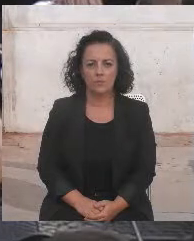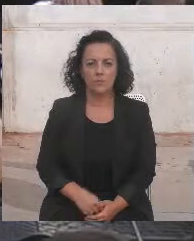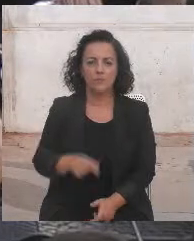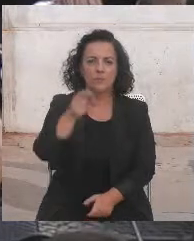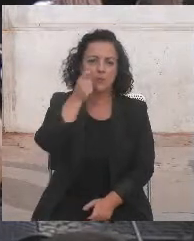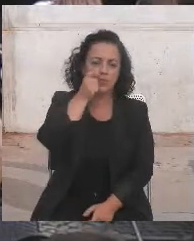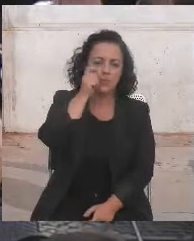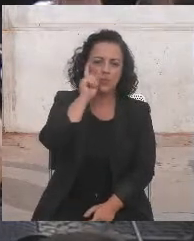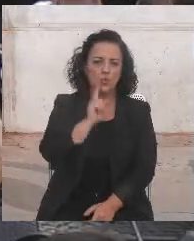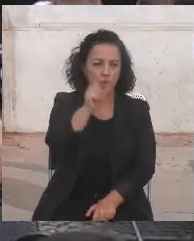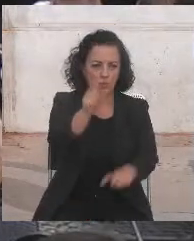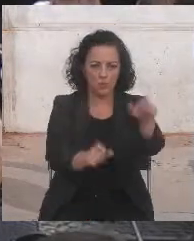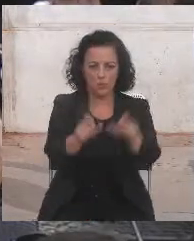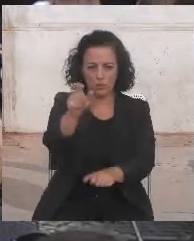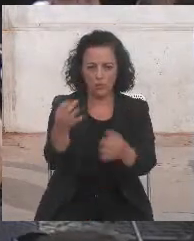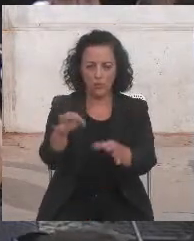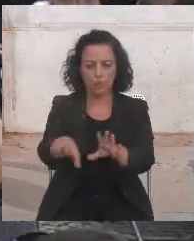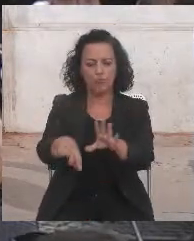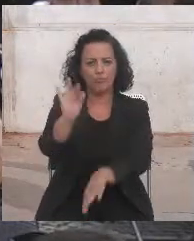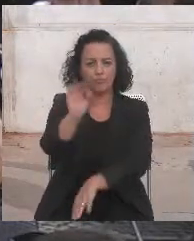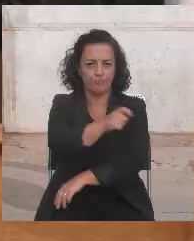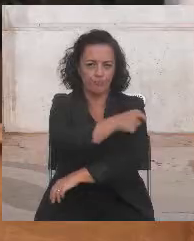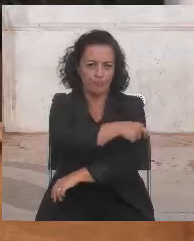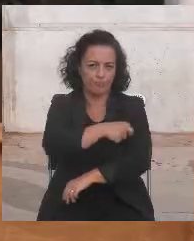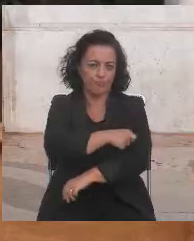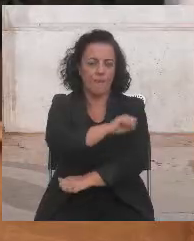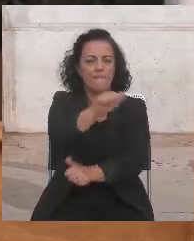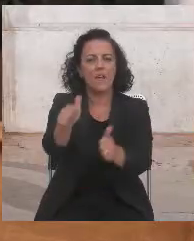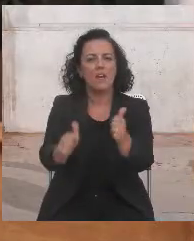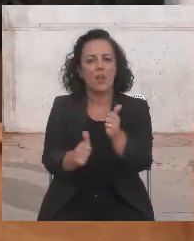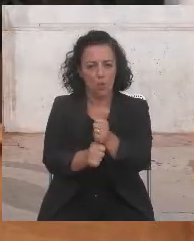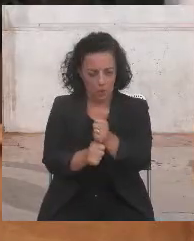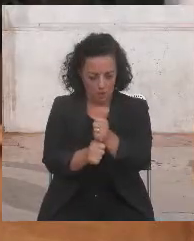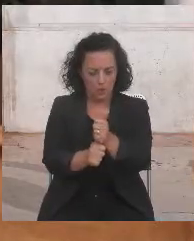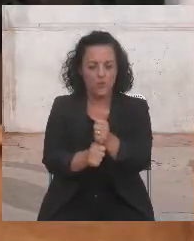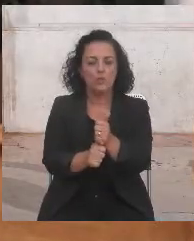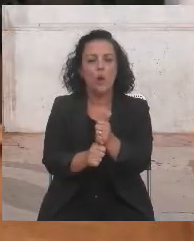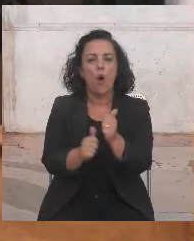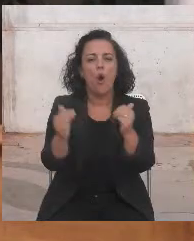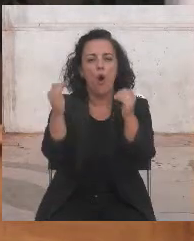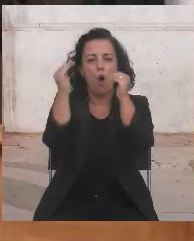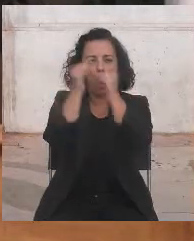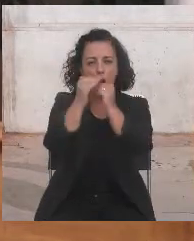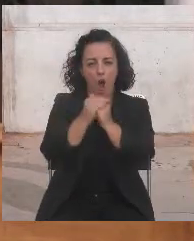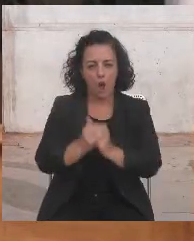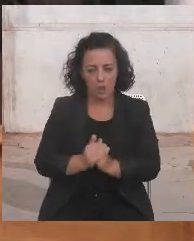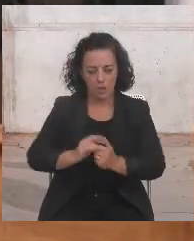Cidadãs e cidadãos eleitos como vereadores pela ordem inversa de eleição.